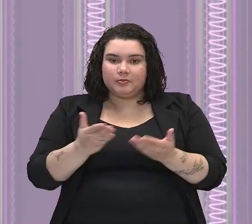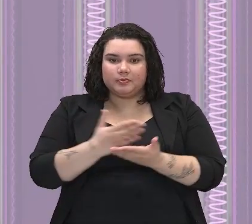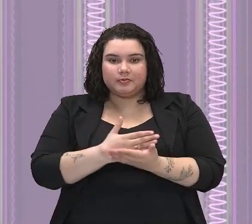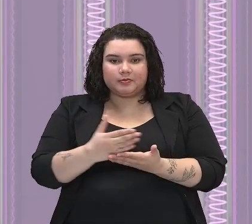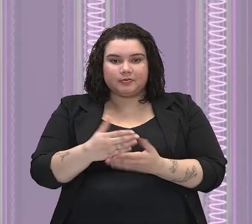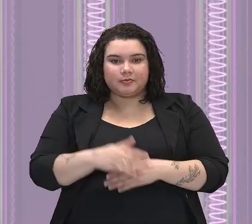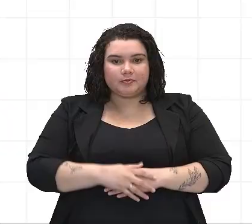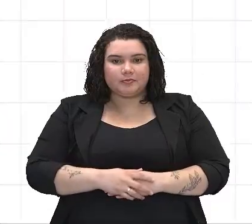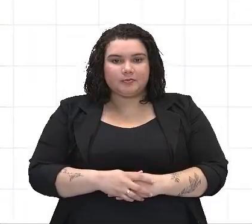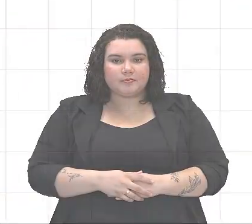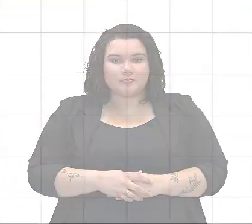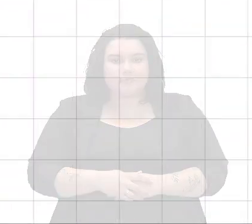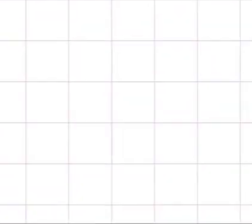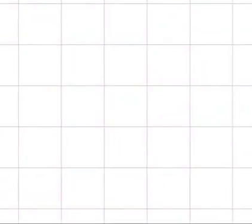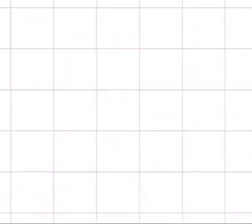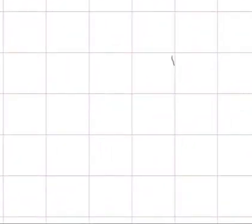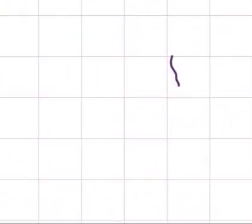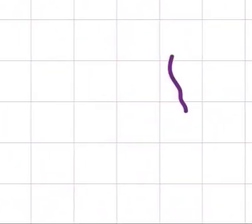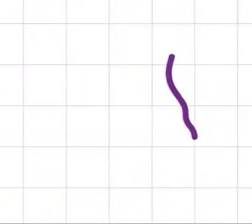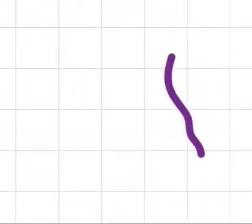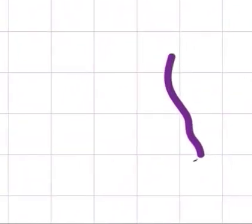início.